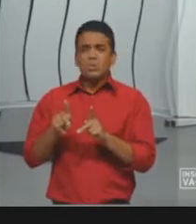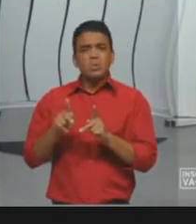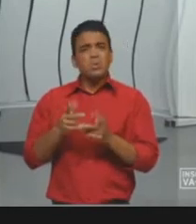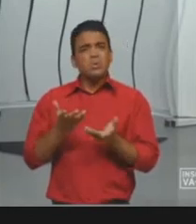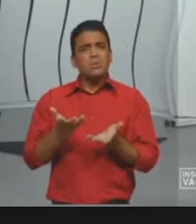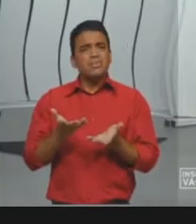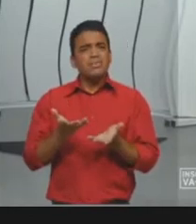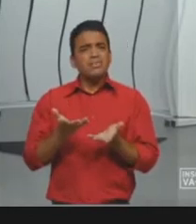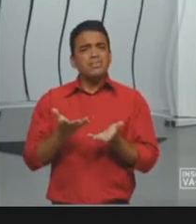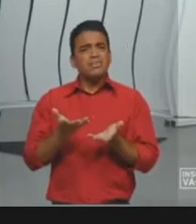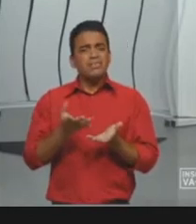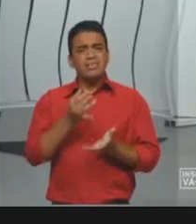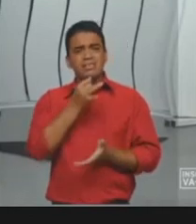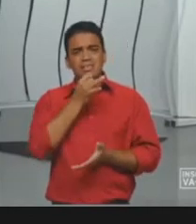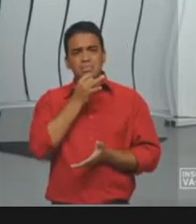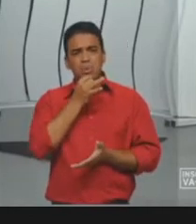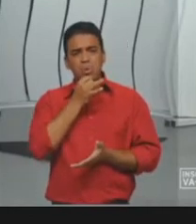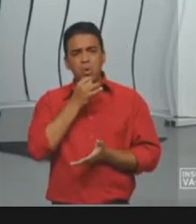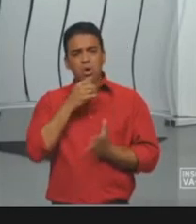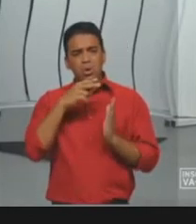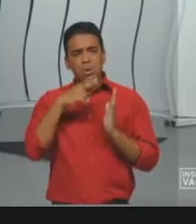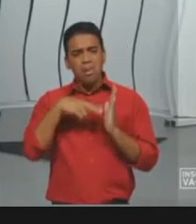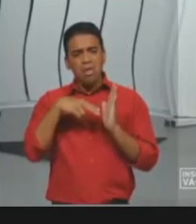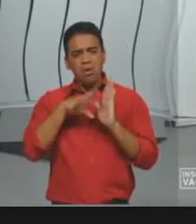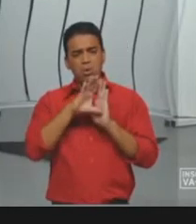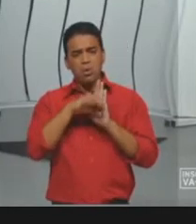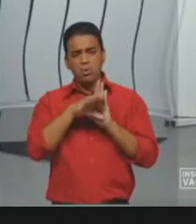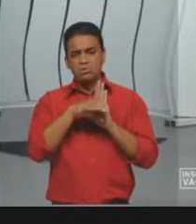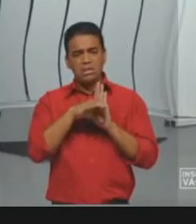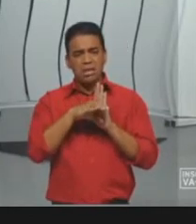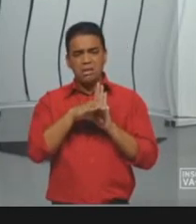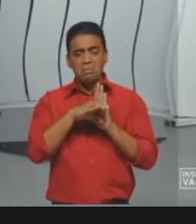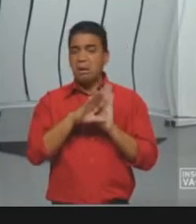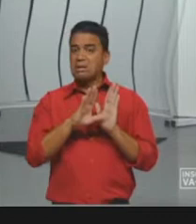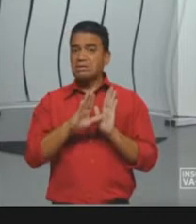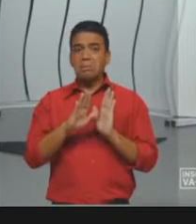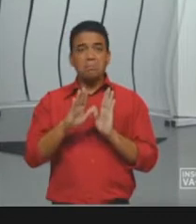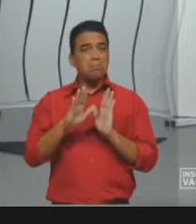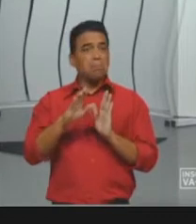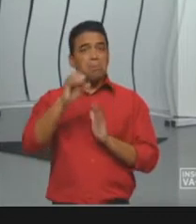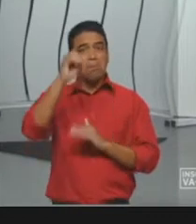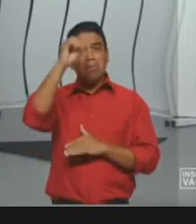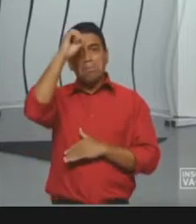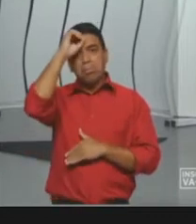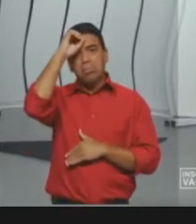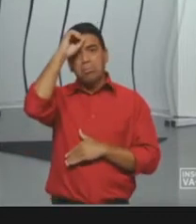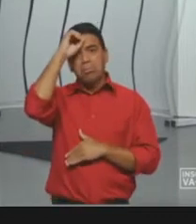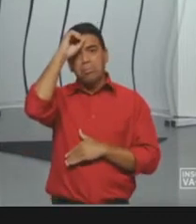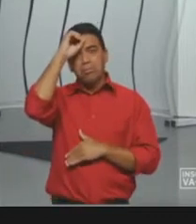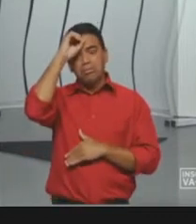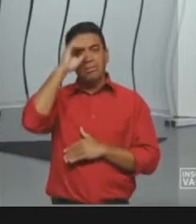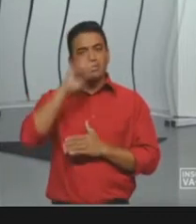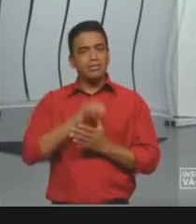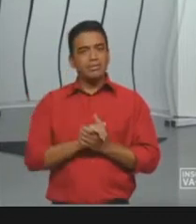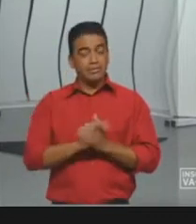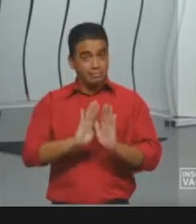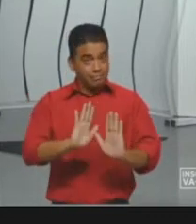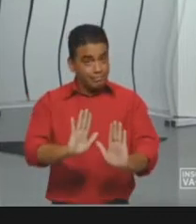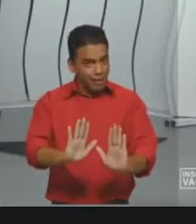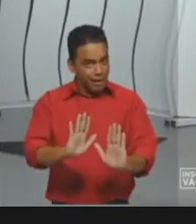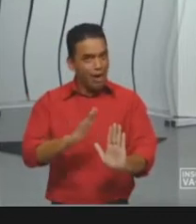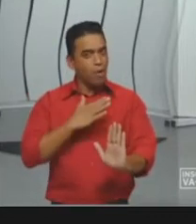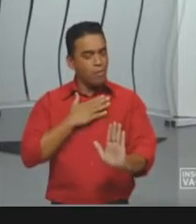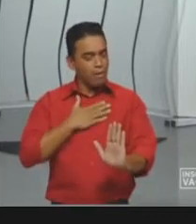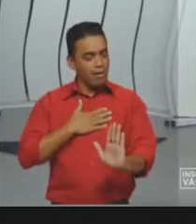saber? Eu li esse conceito, acompanhei e ainda não entendi nada. Calma, tenha paciência, você vai entender daqui a